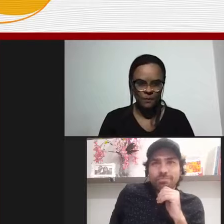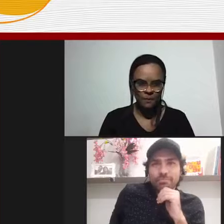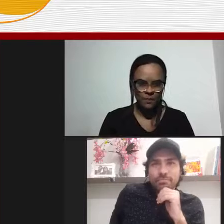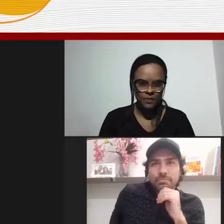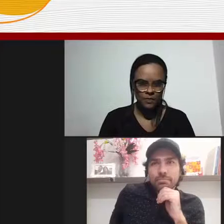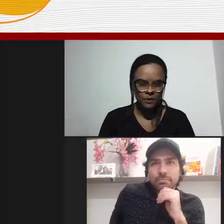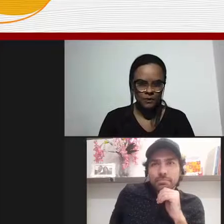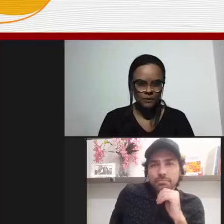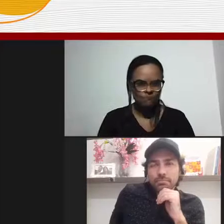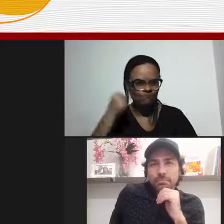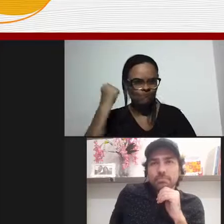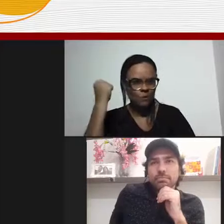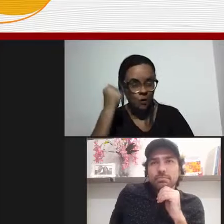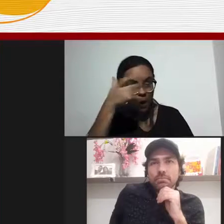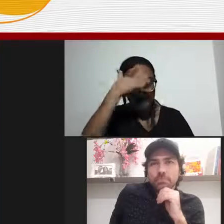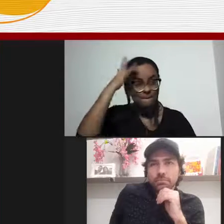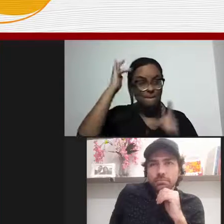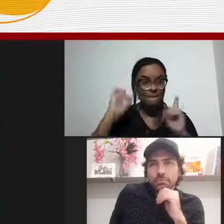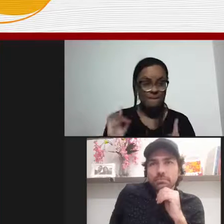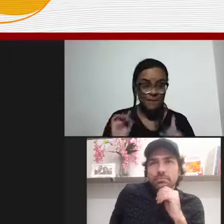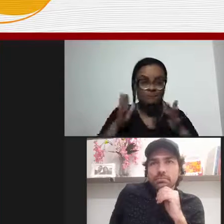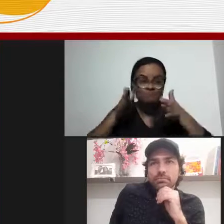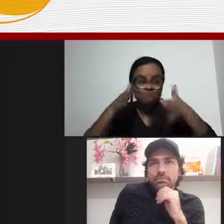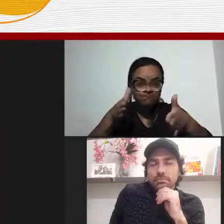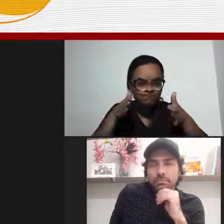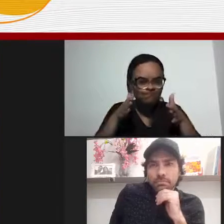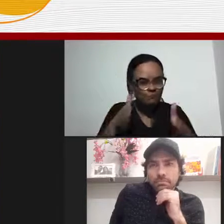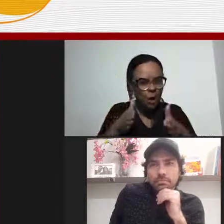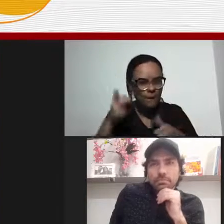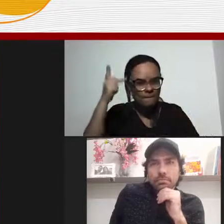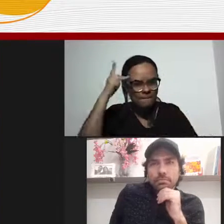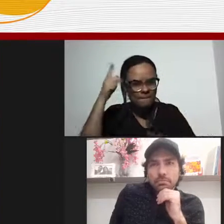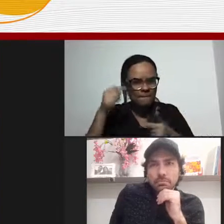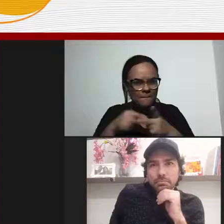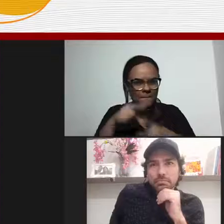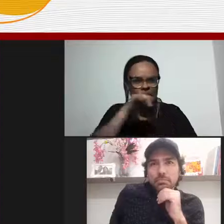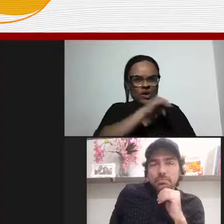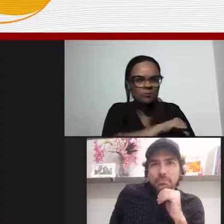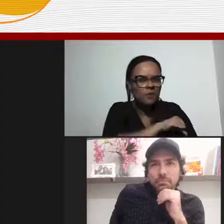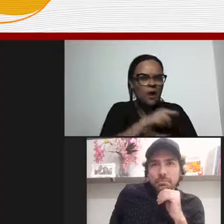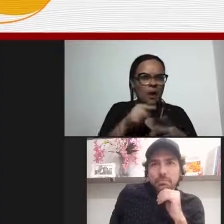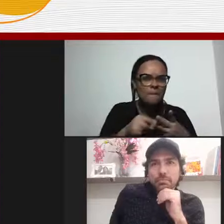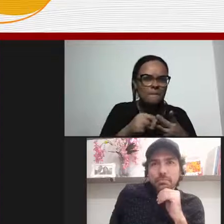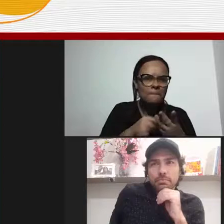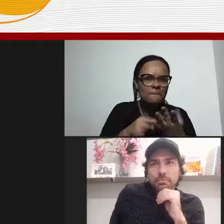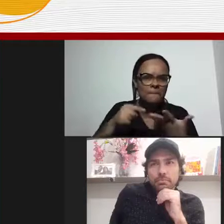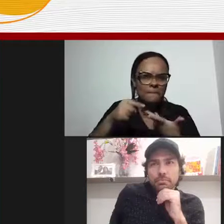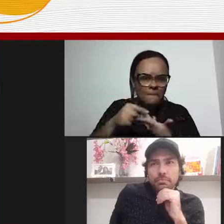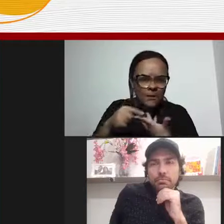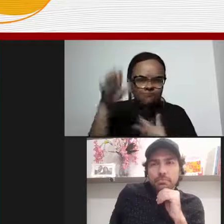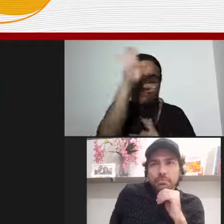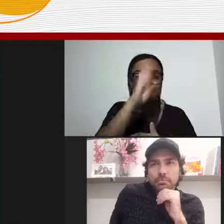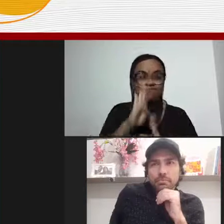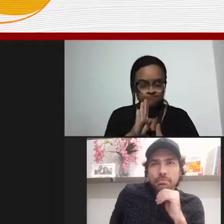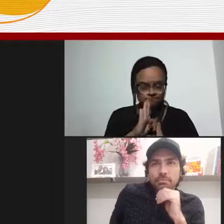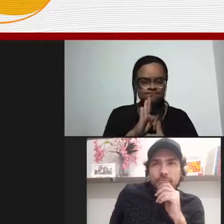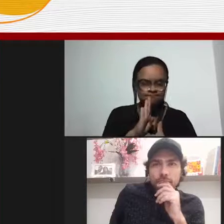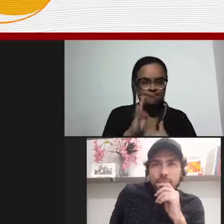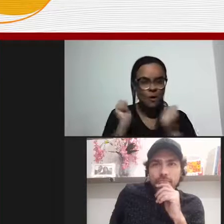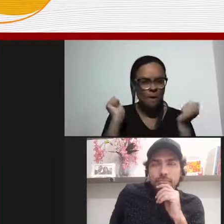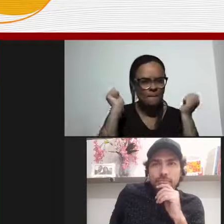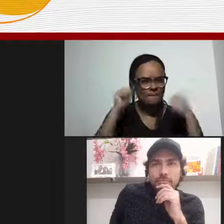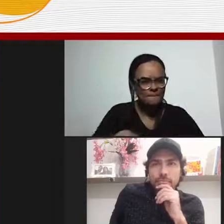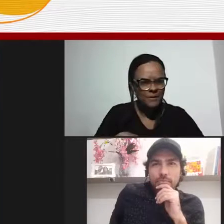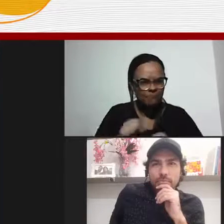empoderamento para as pessoas com deficiência, não só de São Paulo, não só do Rio, mas de todo o Brasil, a poderem